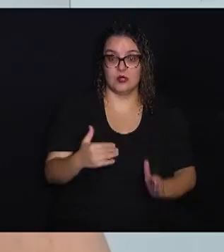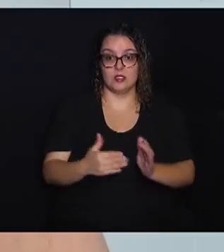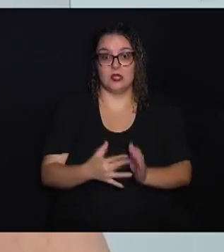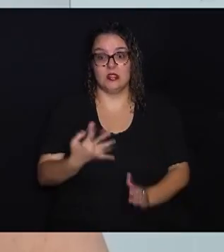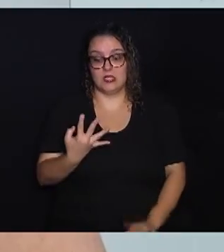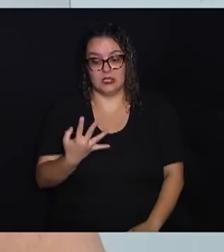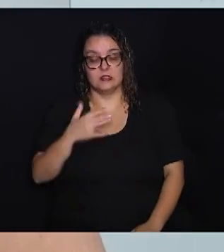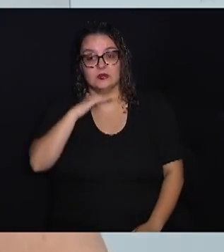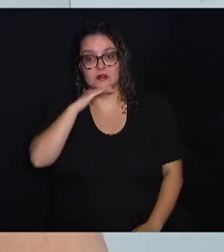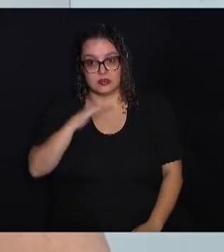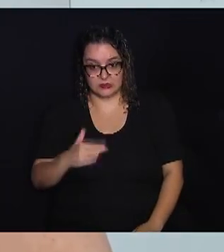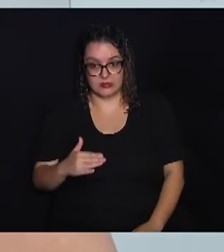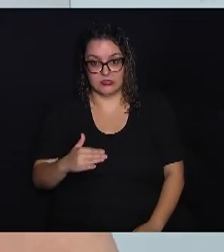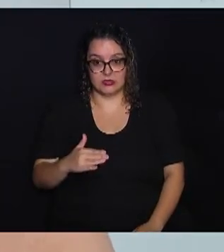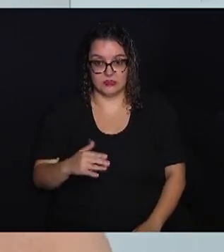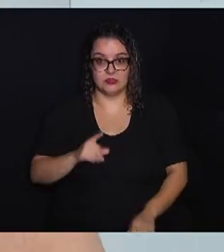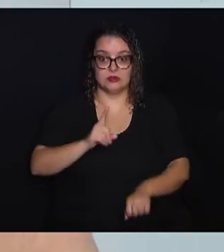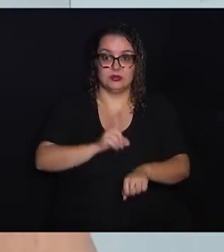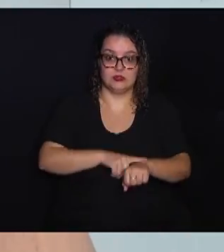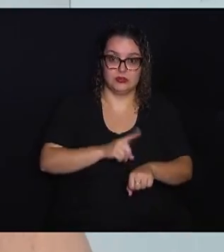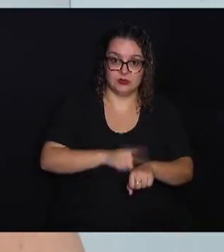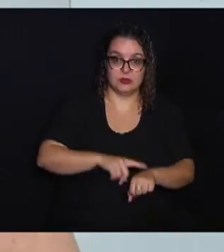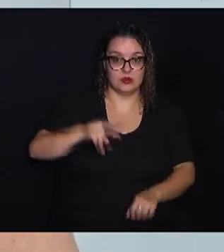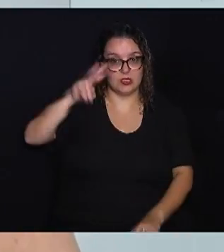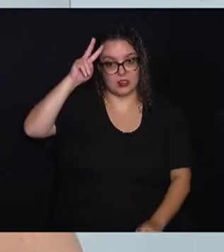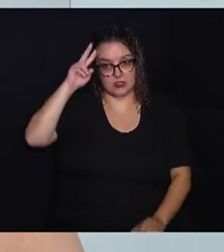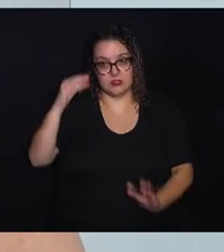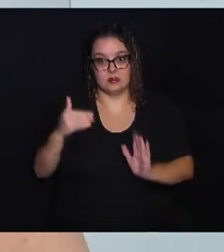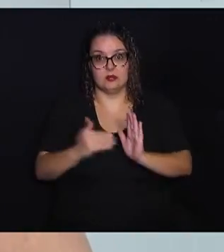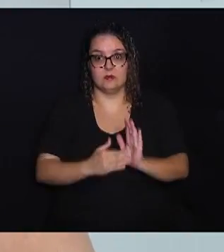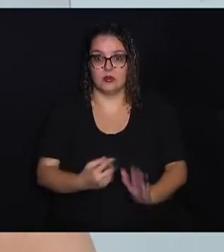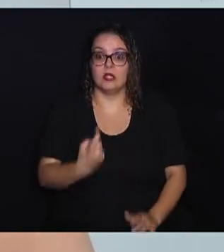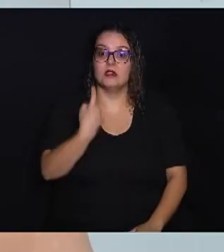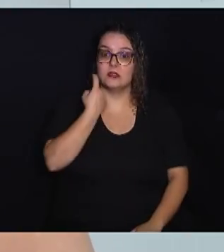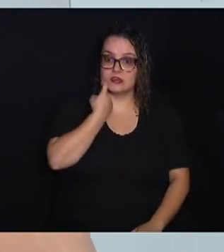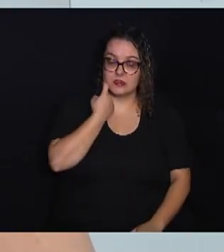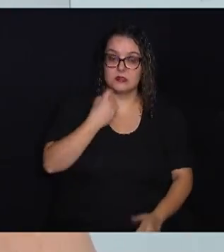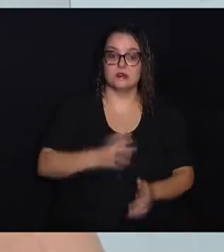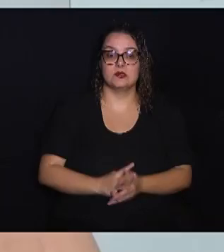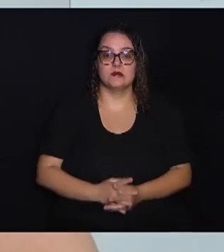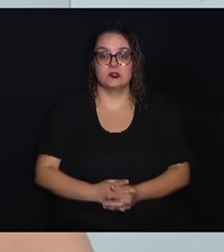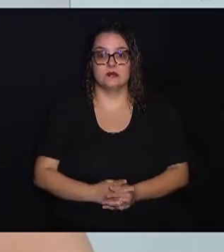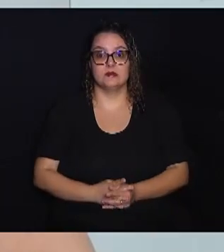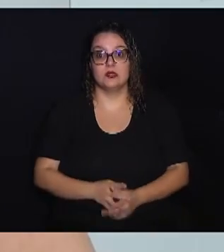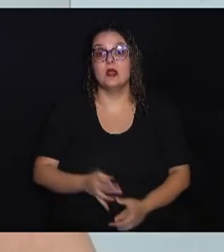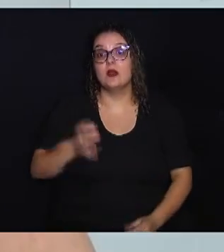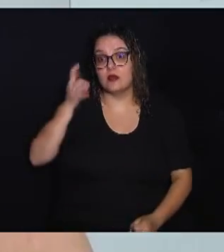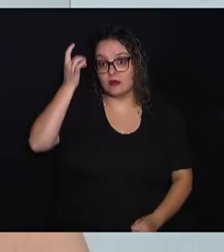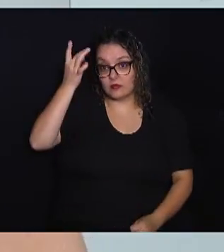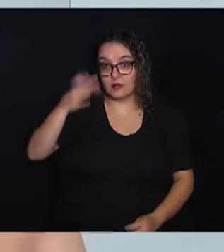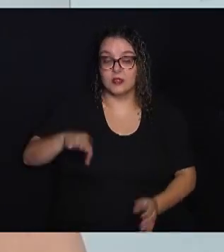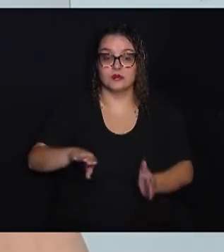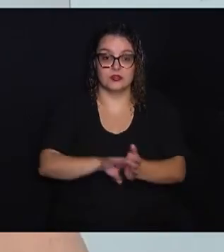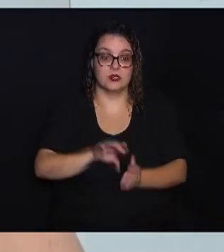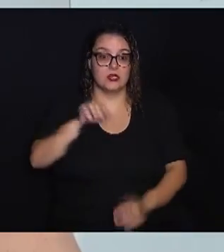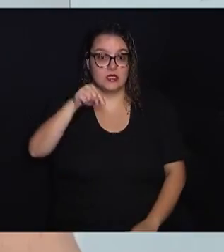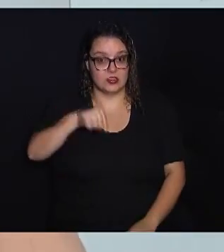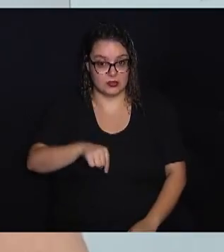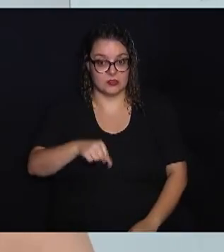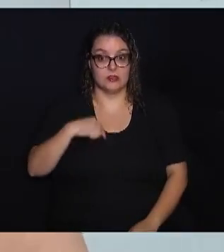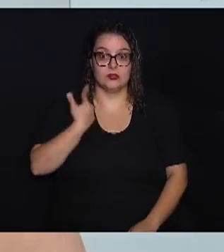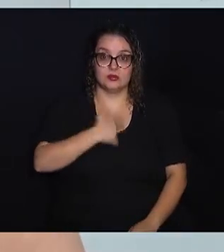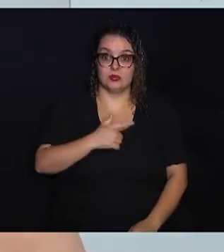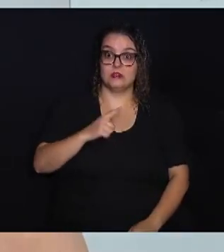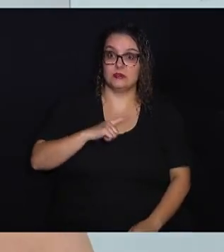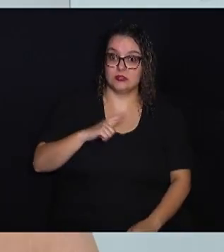4 horas da tarde, horário, né, de segunda a sexta-feira. Tá? É fácil chegar até aqui, a gente tem aqui